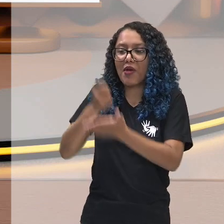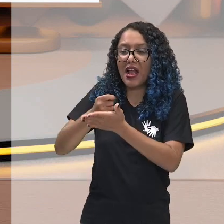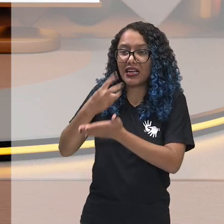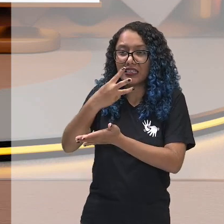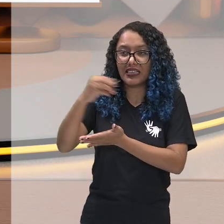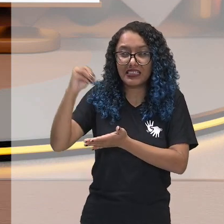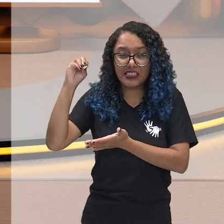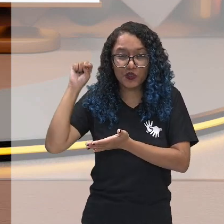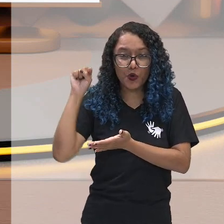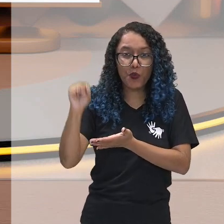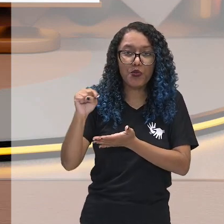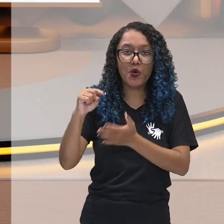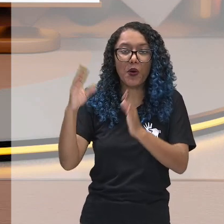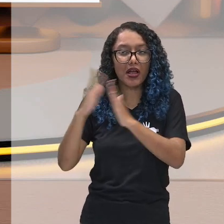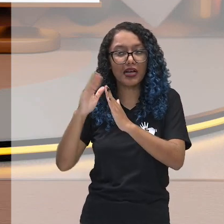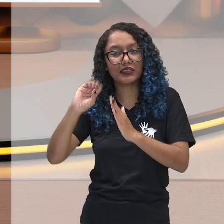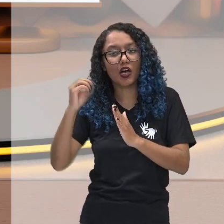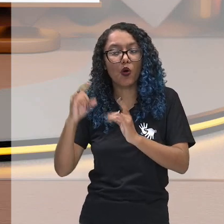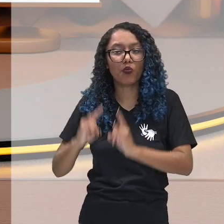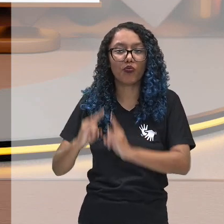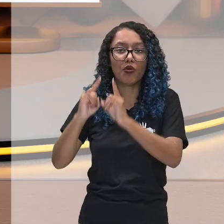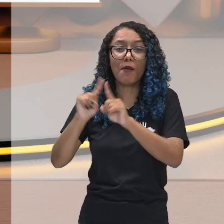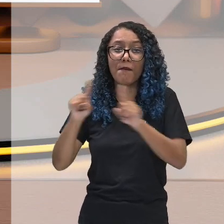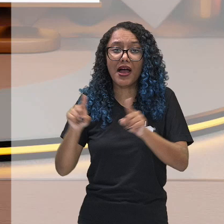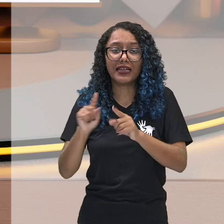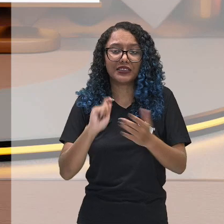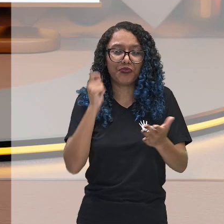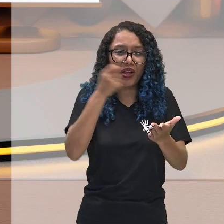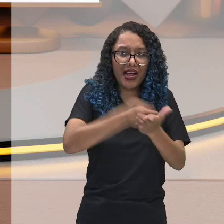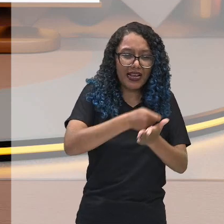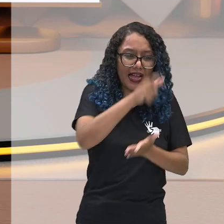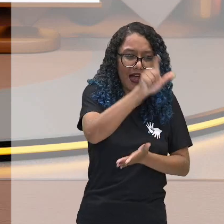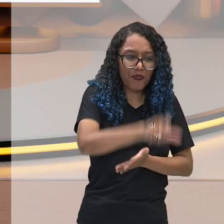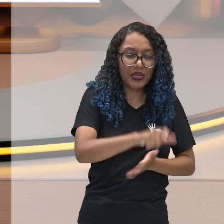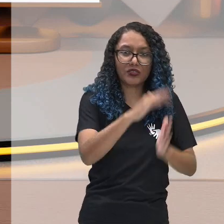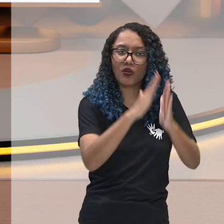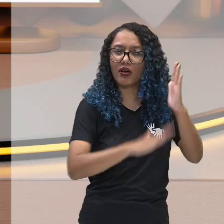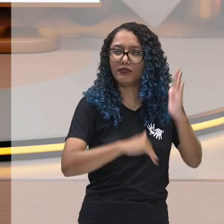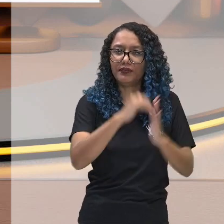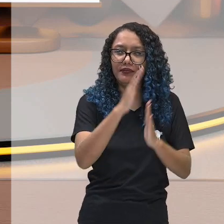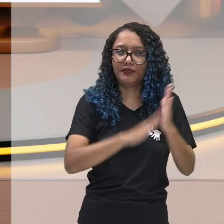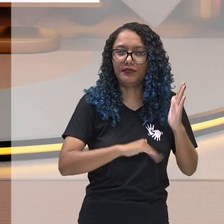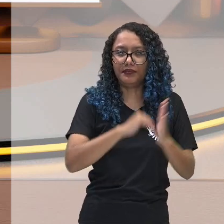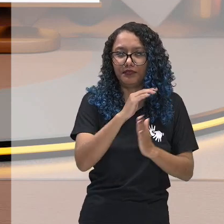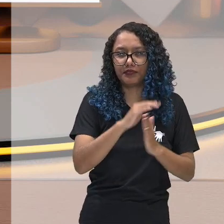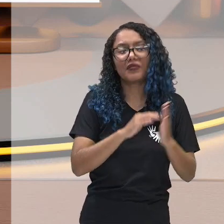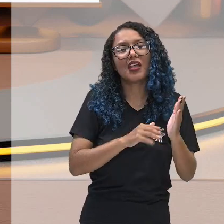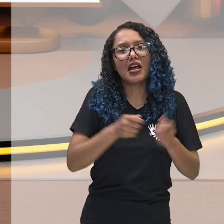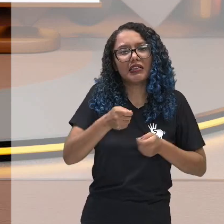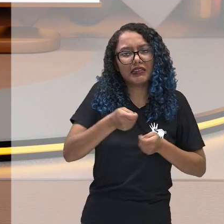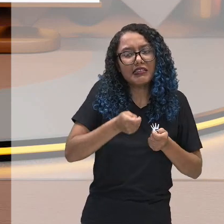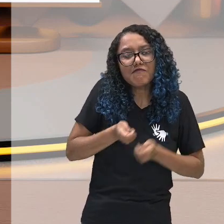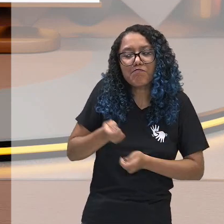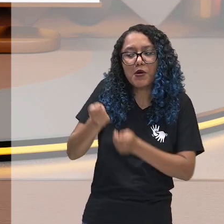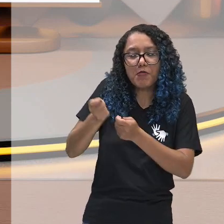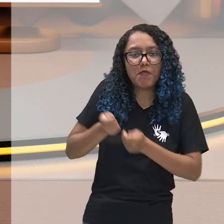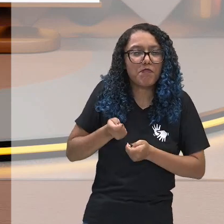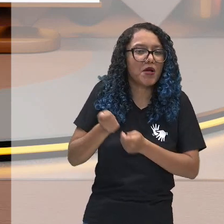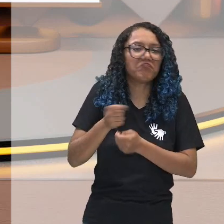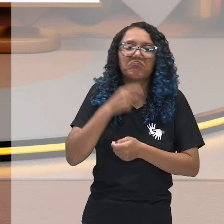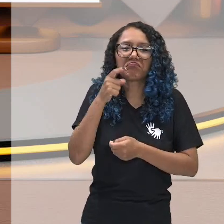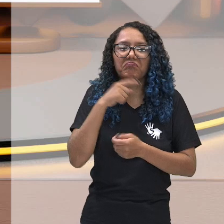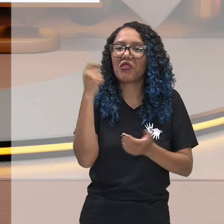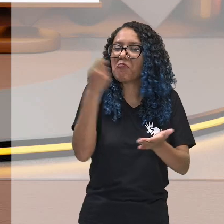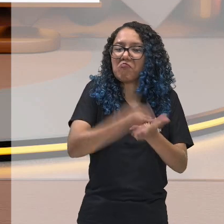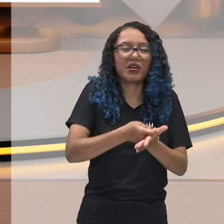casa e é incapaz de pagar 3 mil reais para um pintor ali trabalhar e pintar aquela casa. Porque as